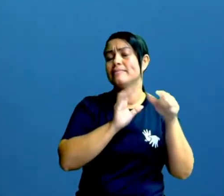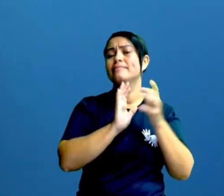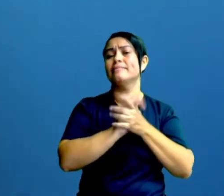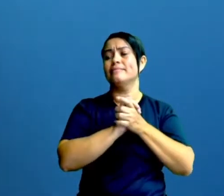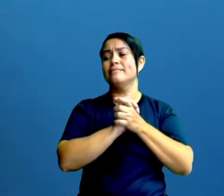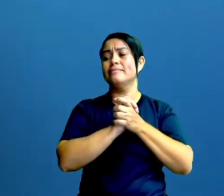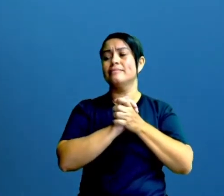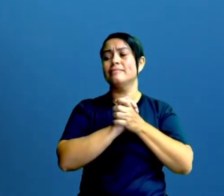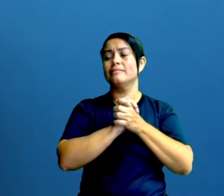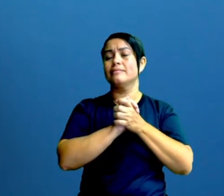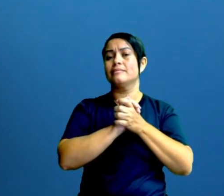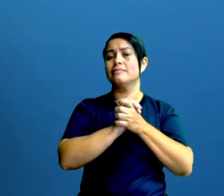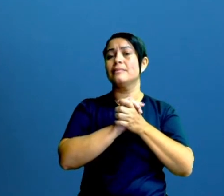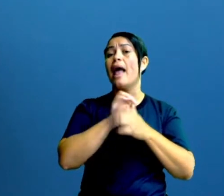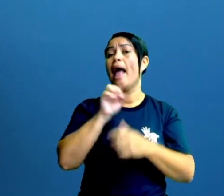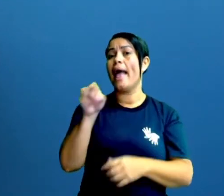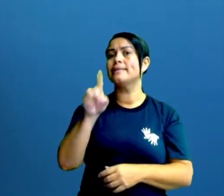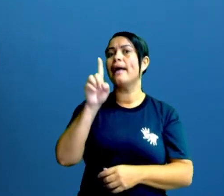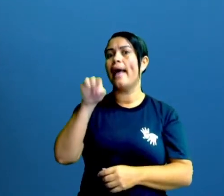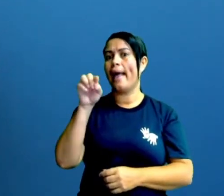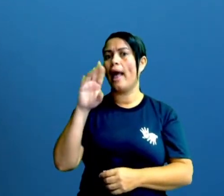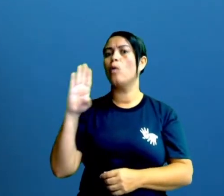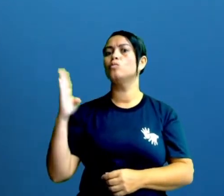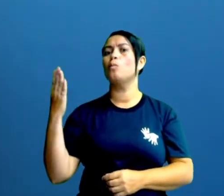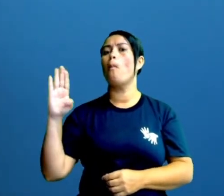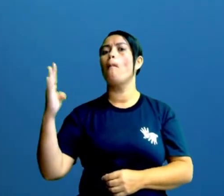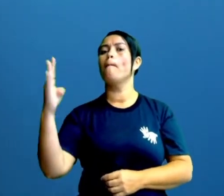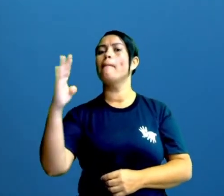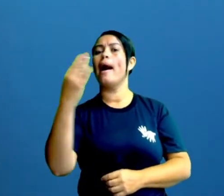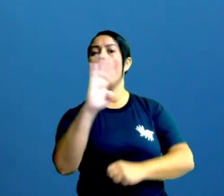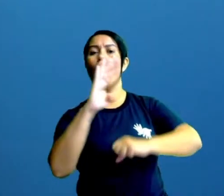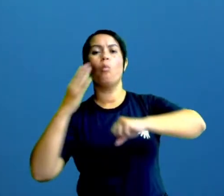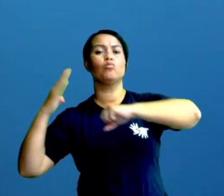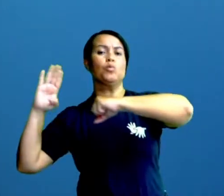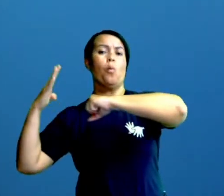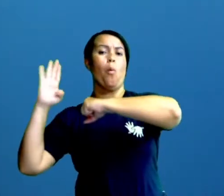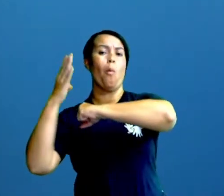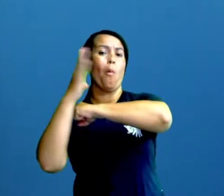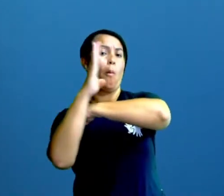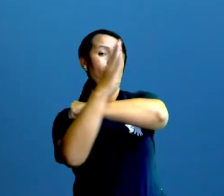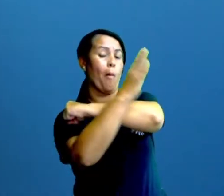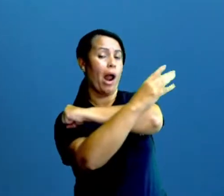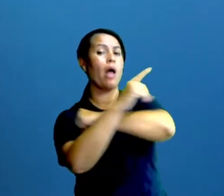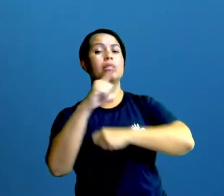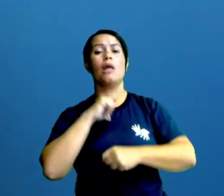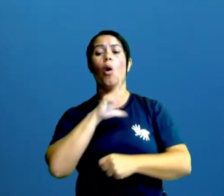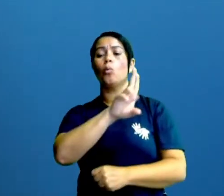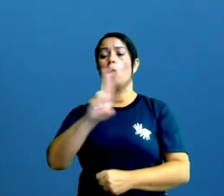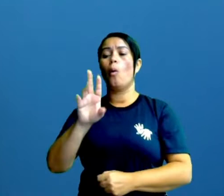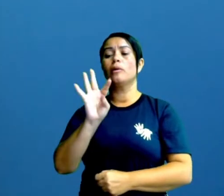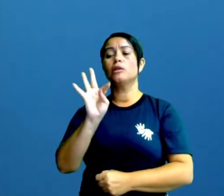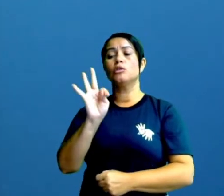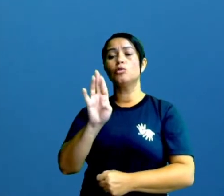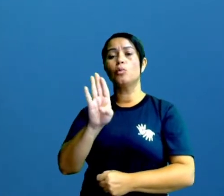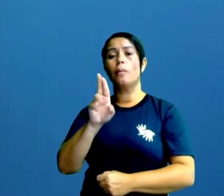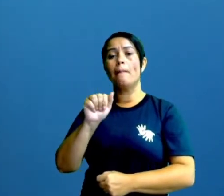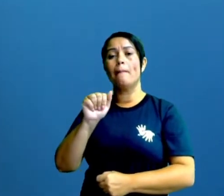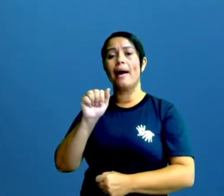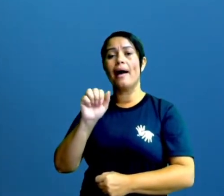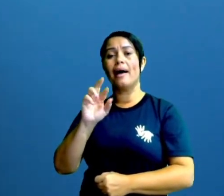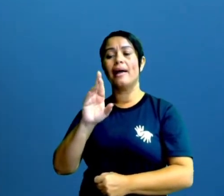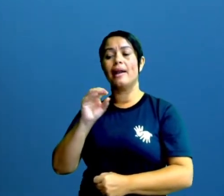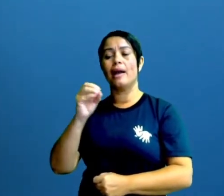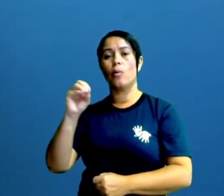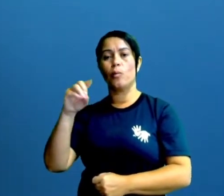aqui Esse é um tubarão muito bem aqui embaixo nós temos escrito ou não